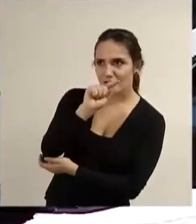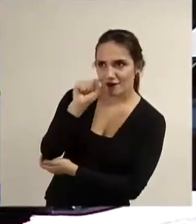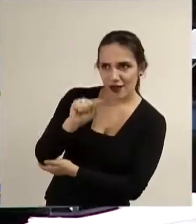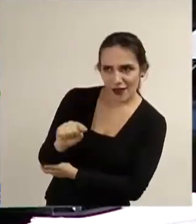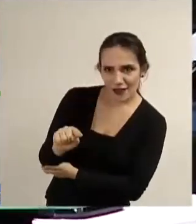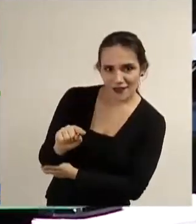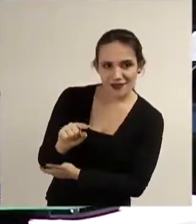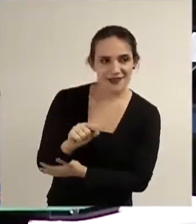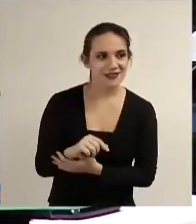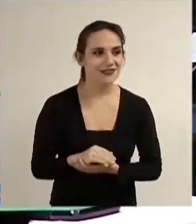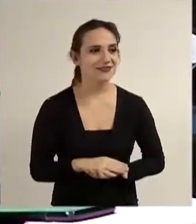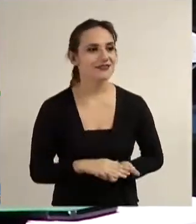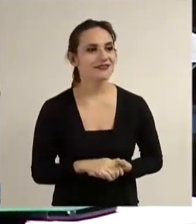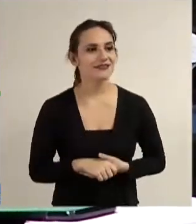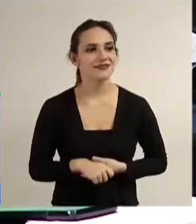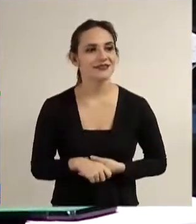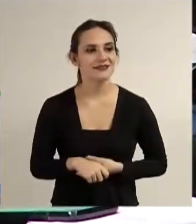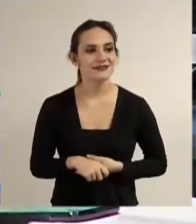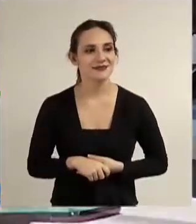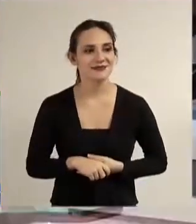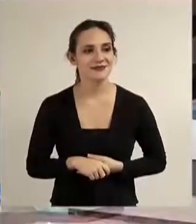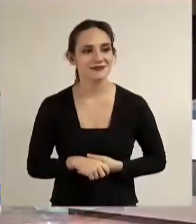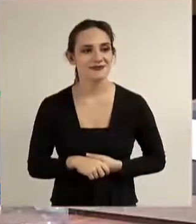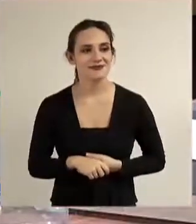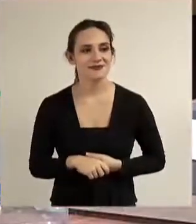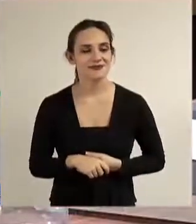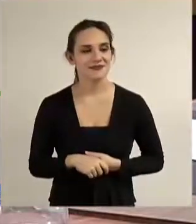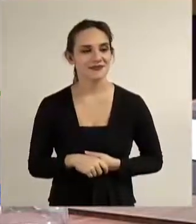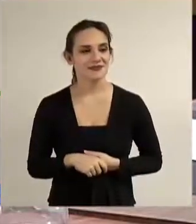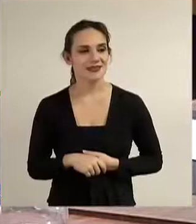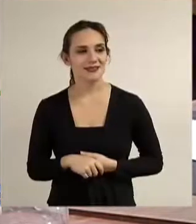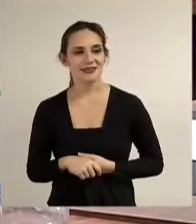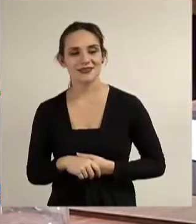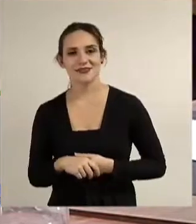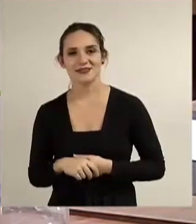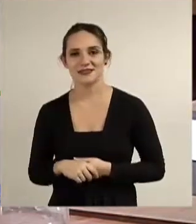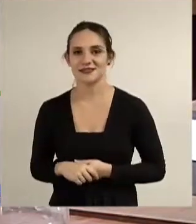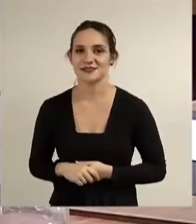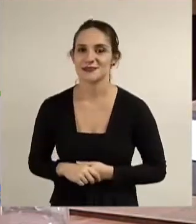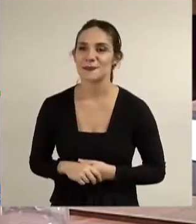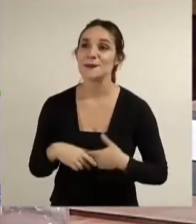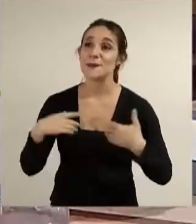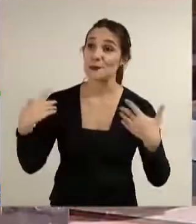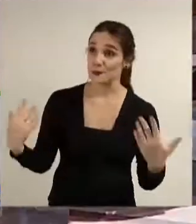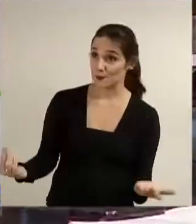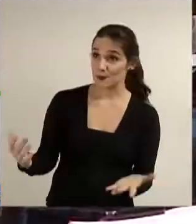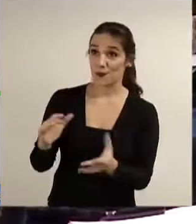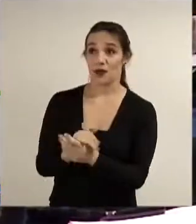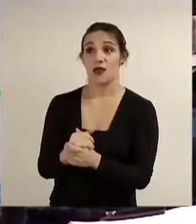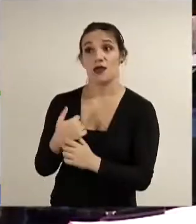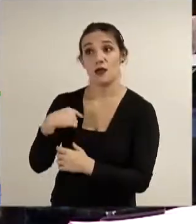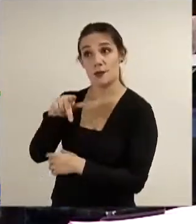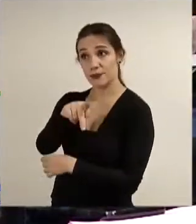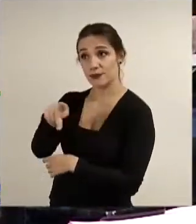Senhor presidente, eu tenho nesta manhã 2 indicações aqui